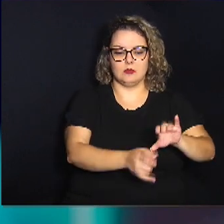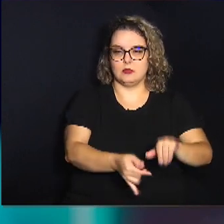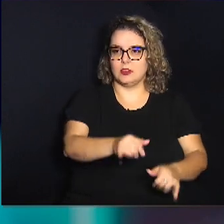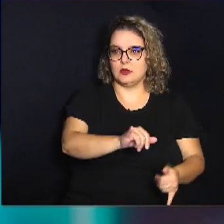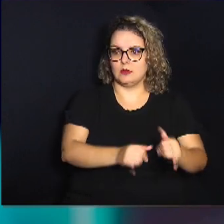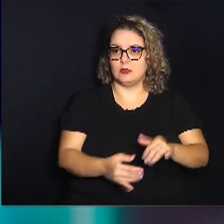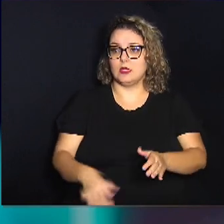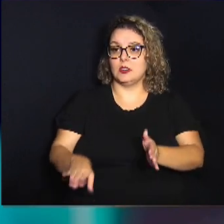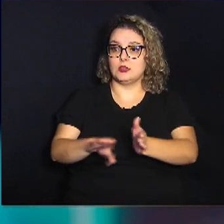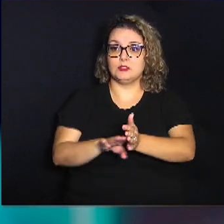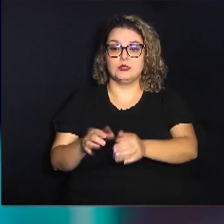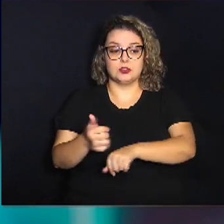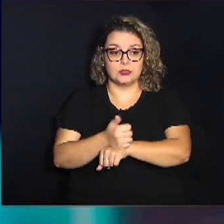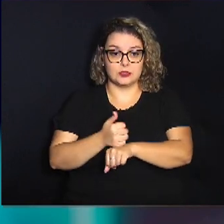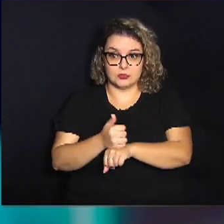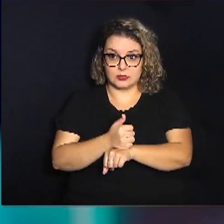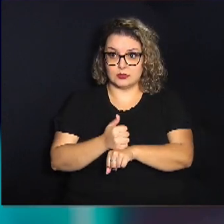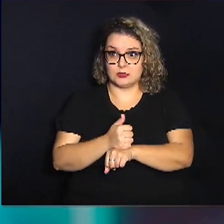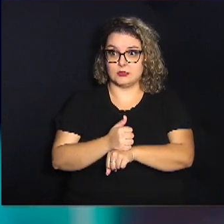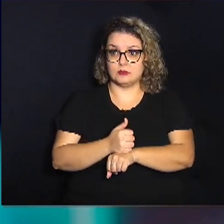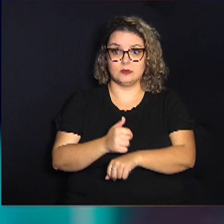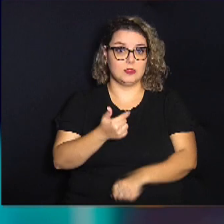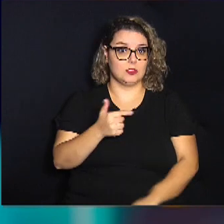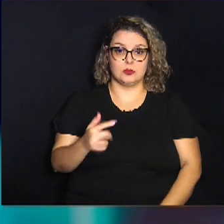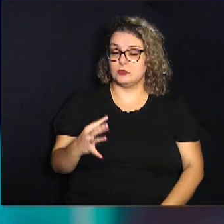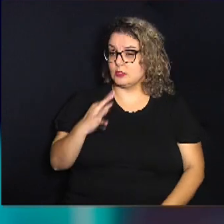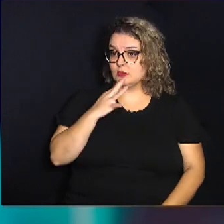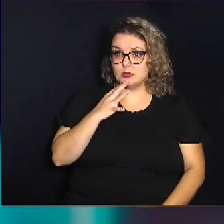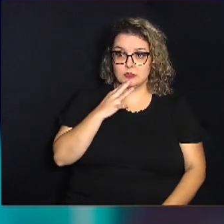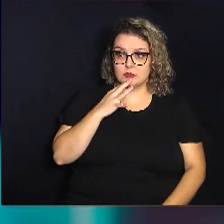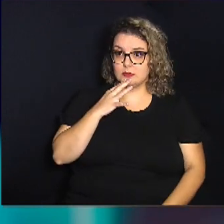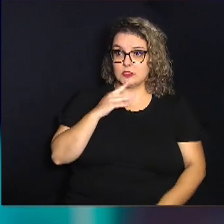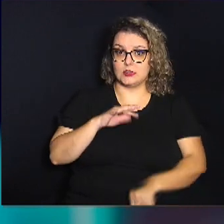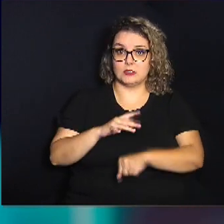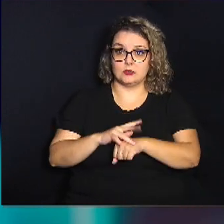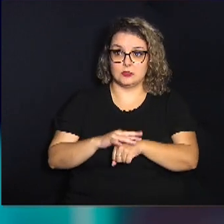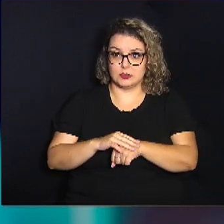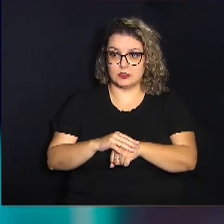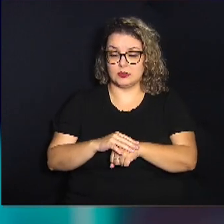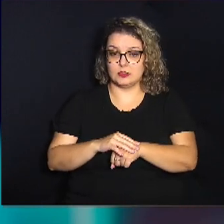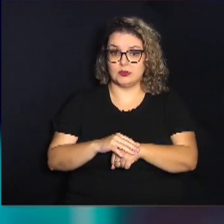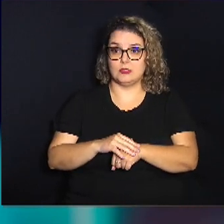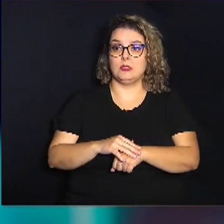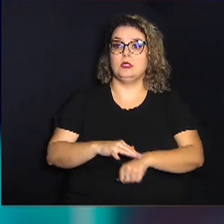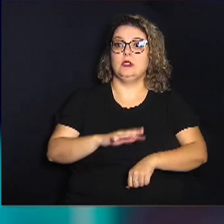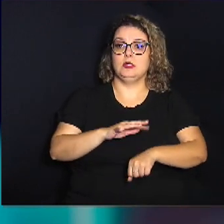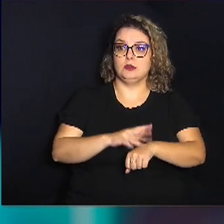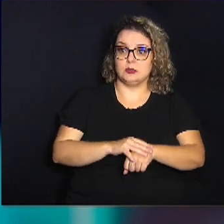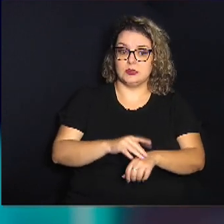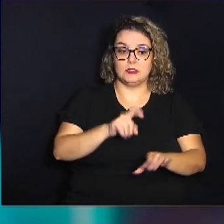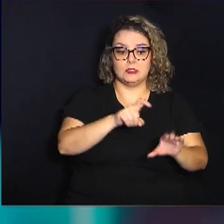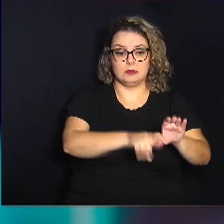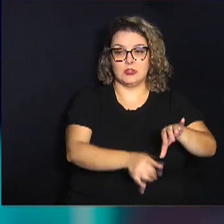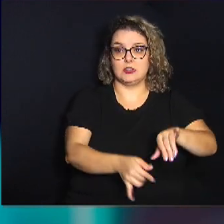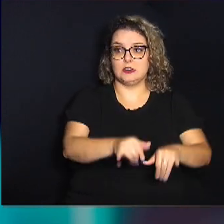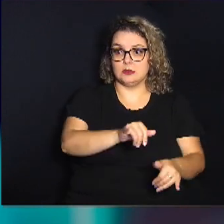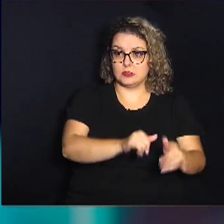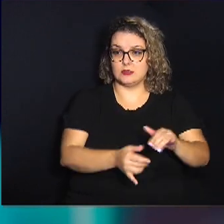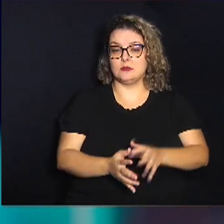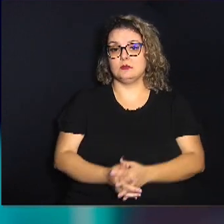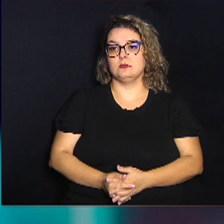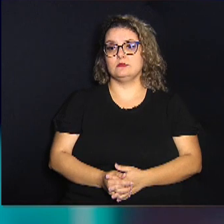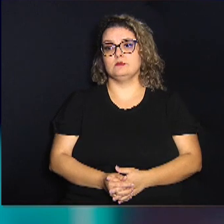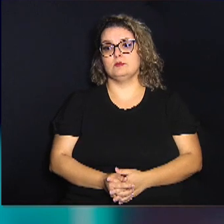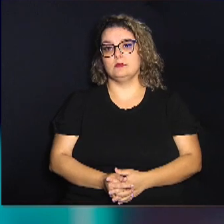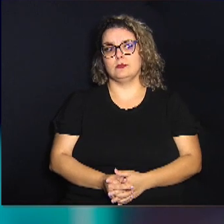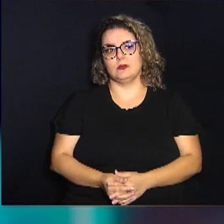ao profissional sem conhecer a doença, a doença da dependência química, e muito menos